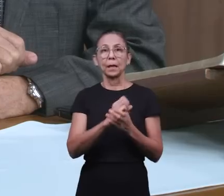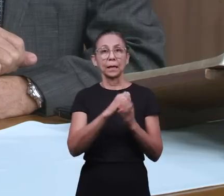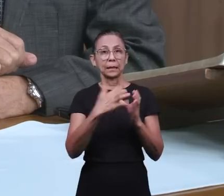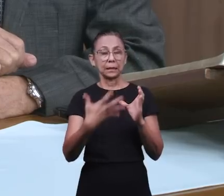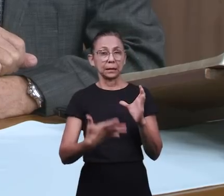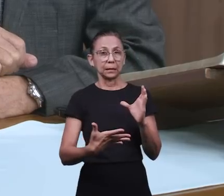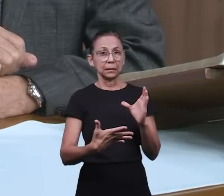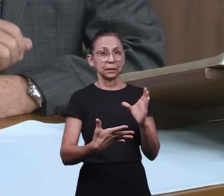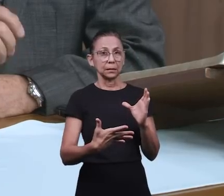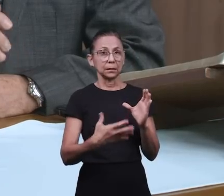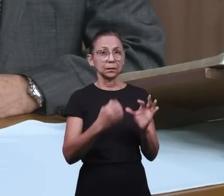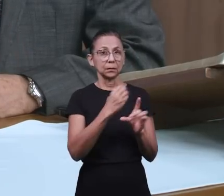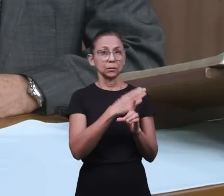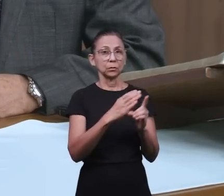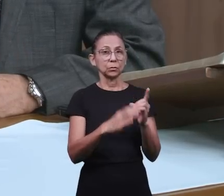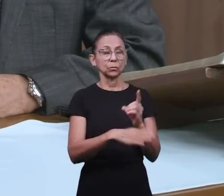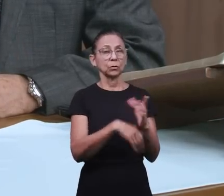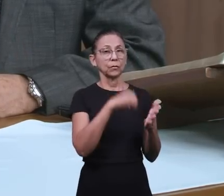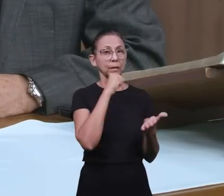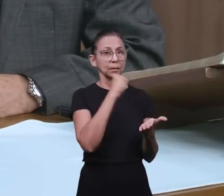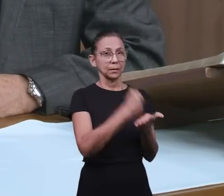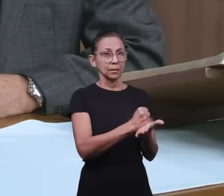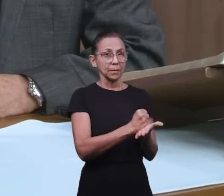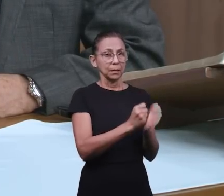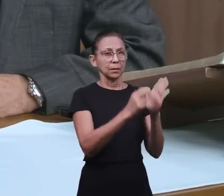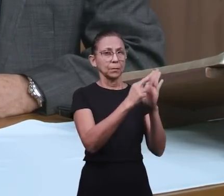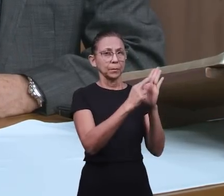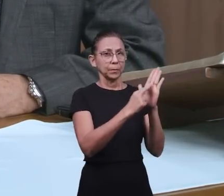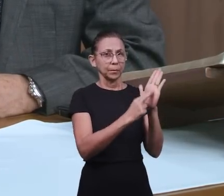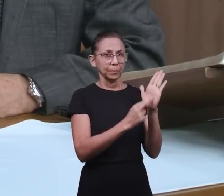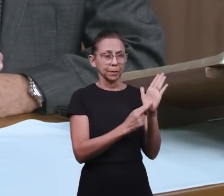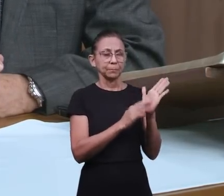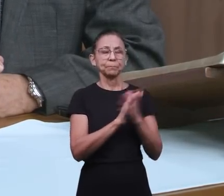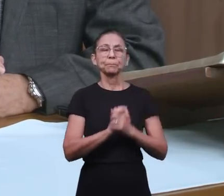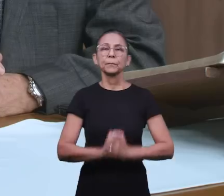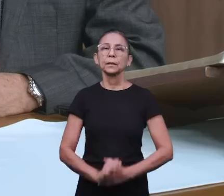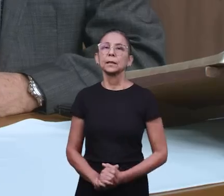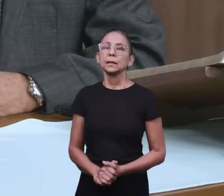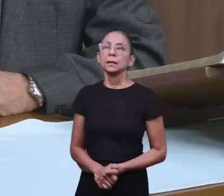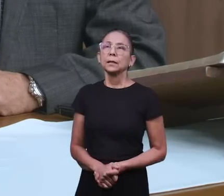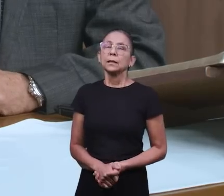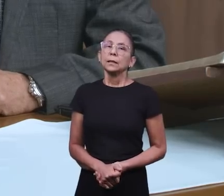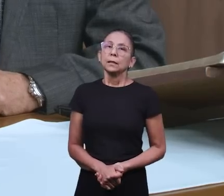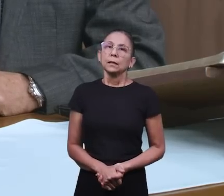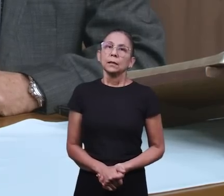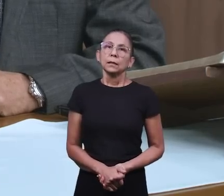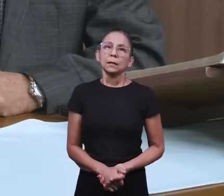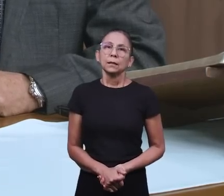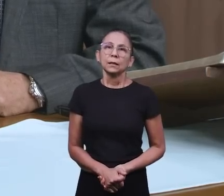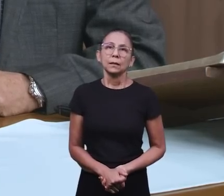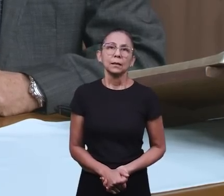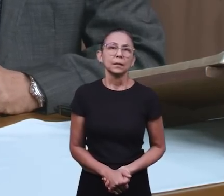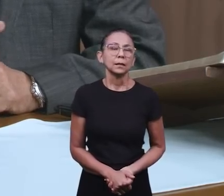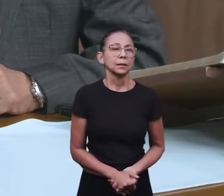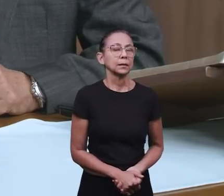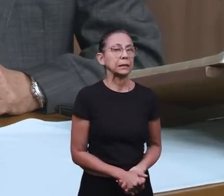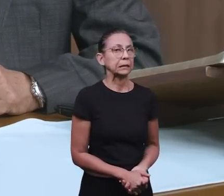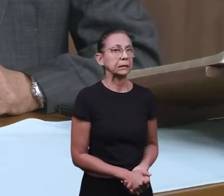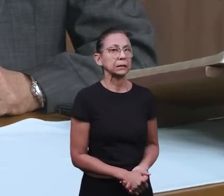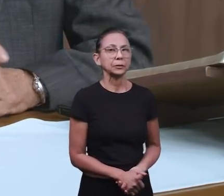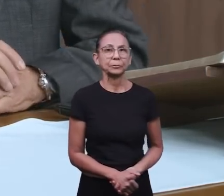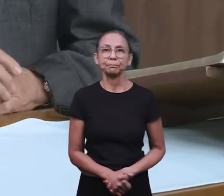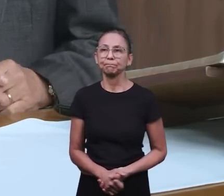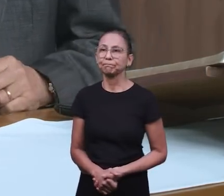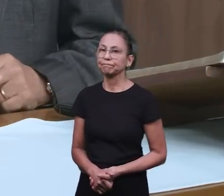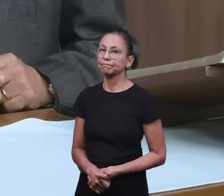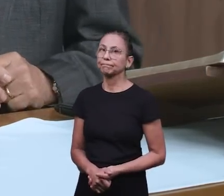Testamento. Quanto à questão de cultuar ao Senhor, era que, na verdade, ninguém deveria